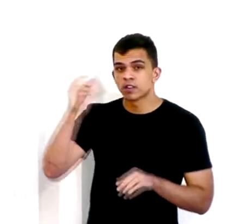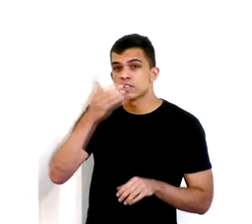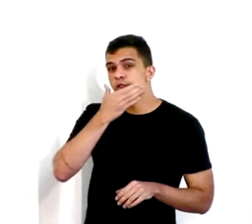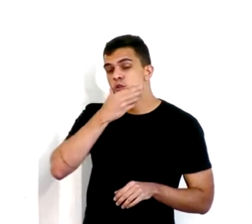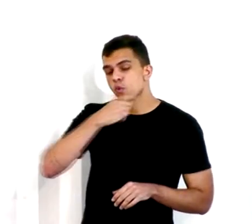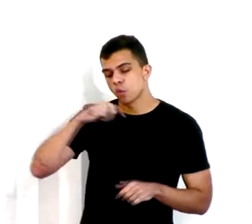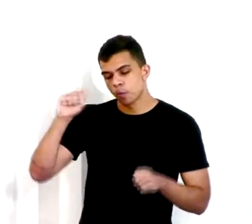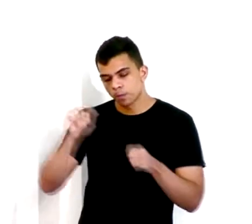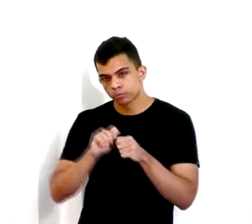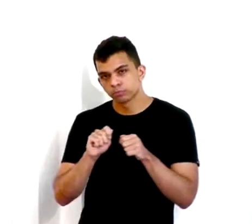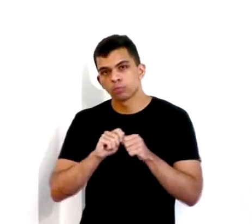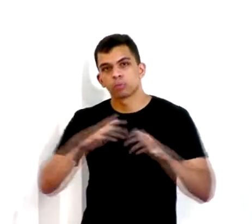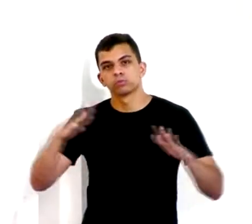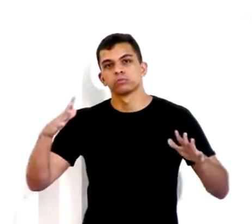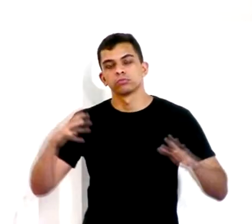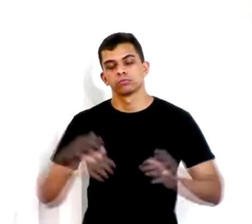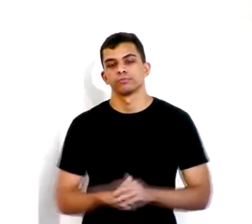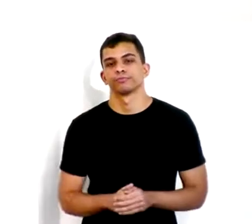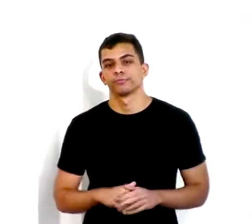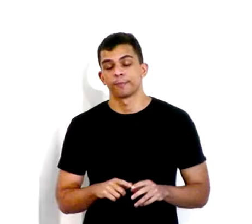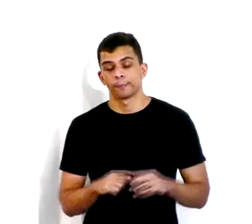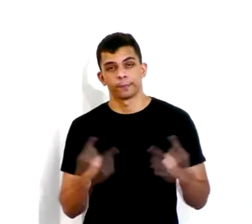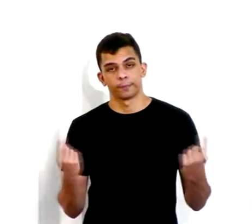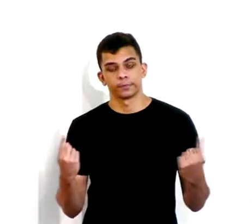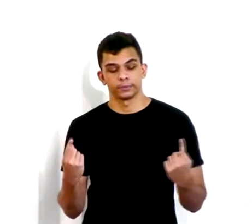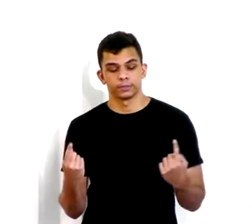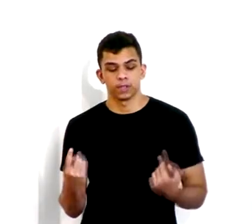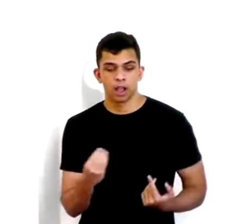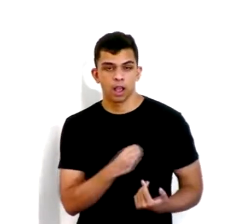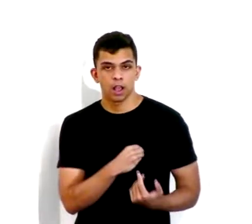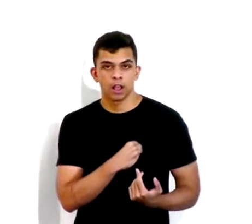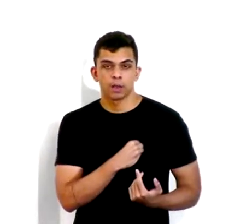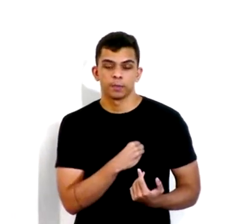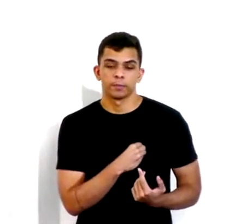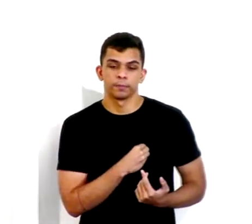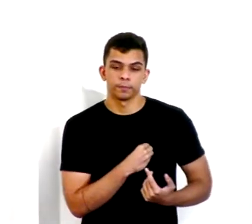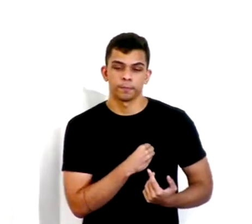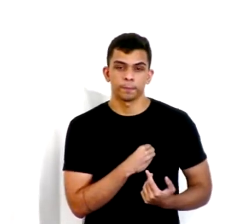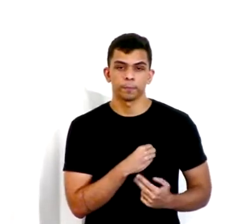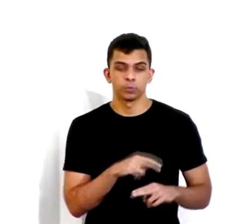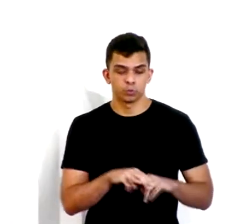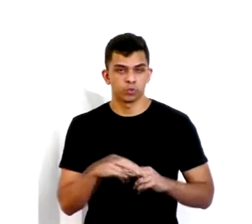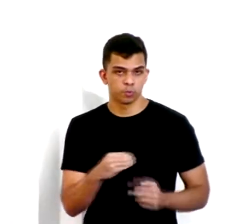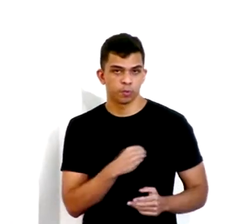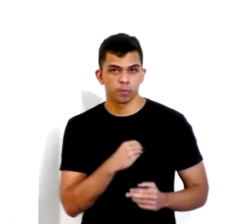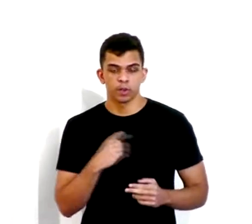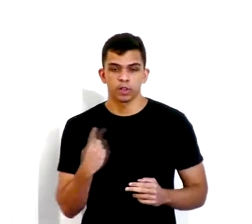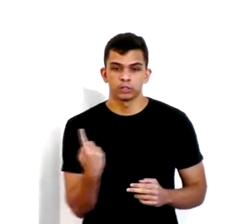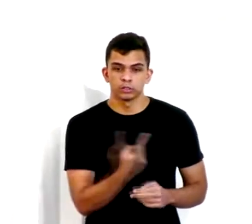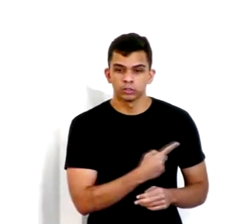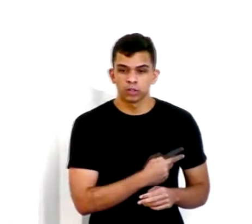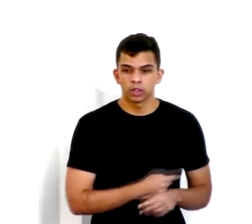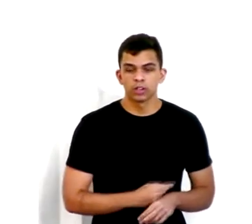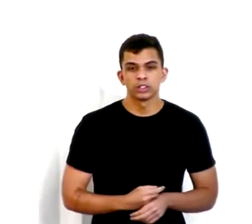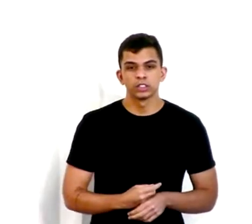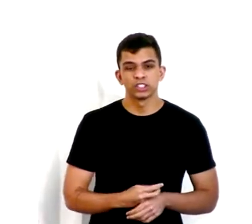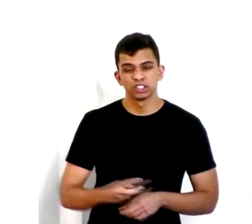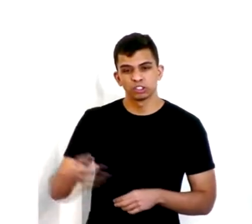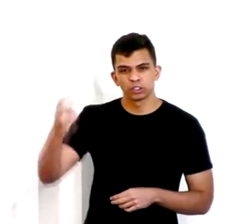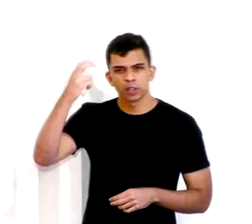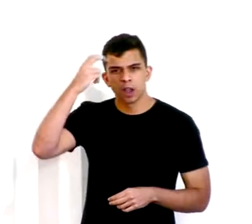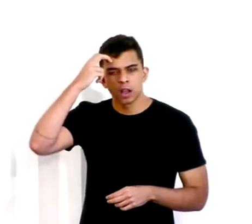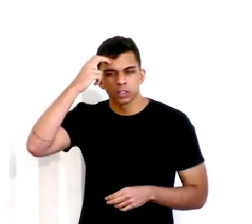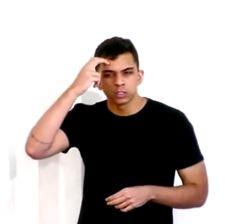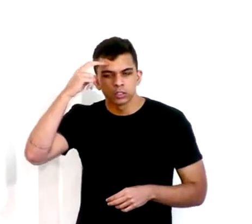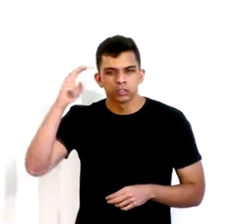sobre o pecado, nós usamos a nossa inteligência muitas vezes para atacar